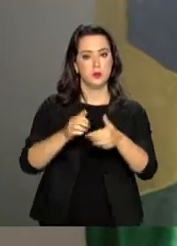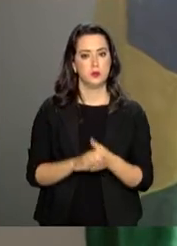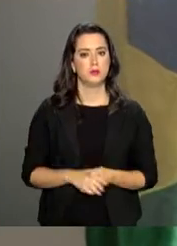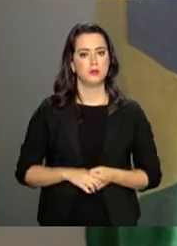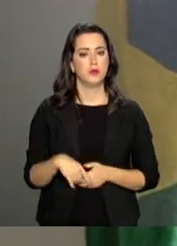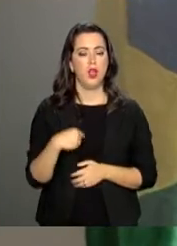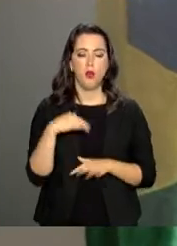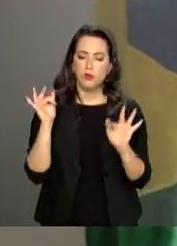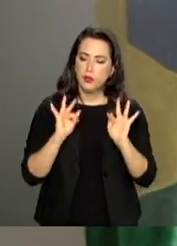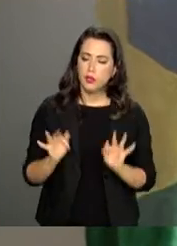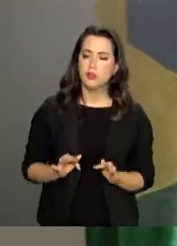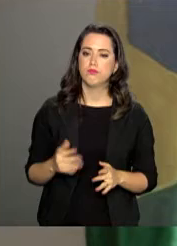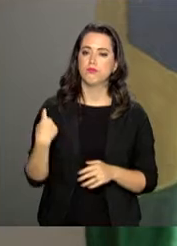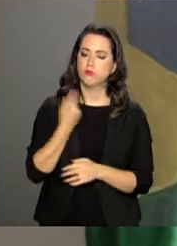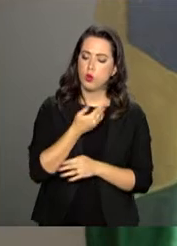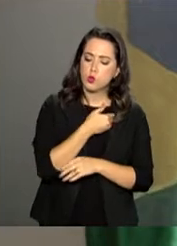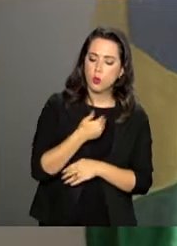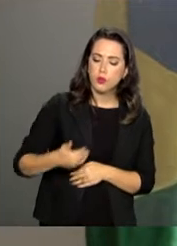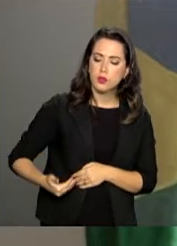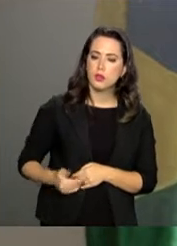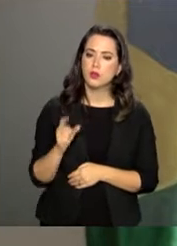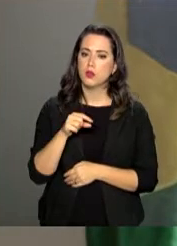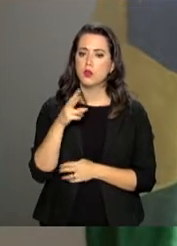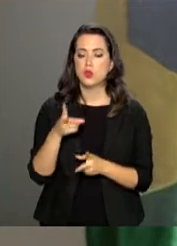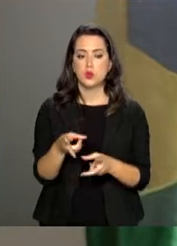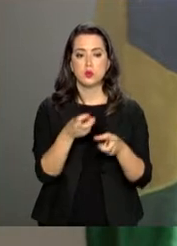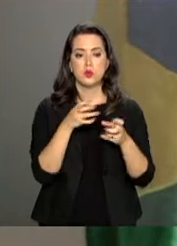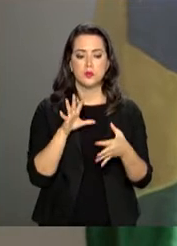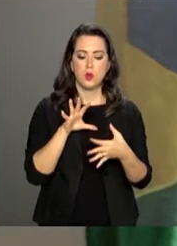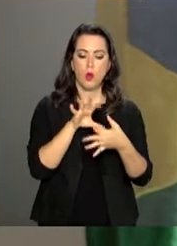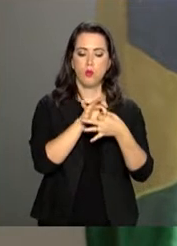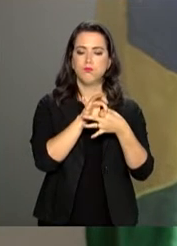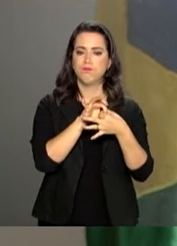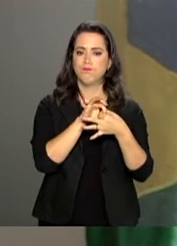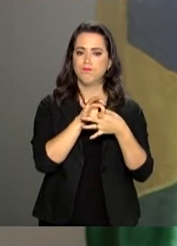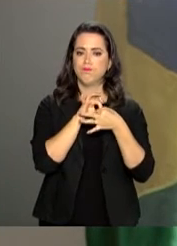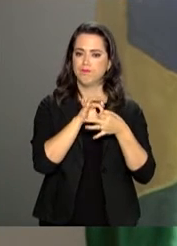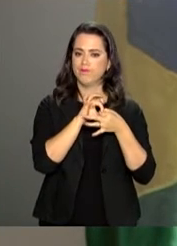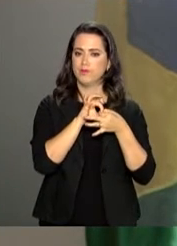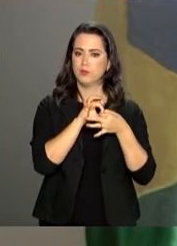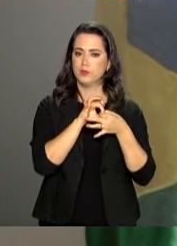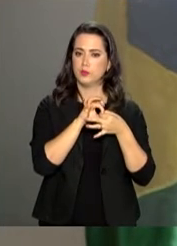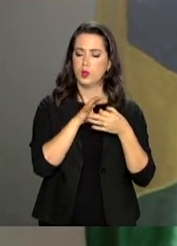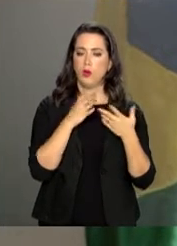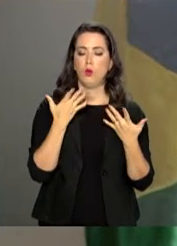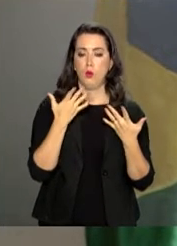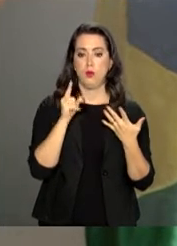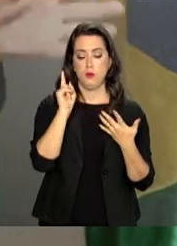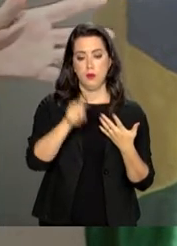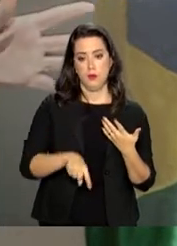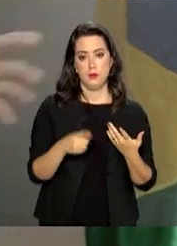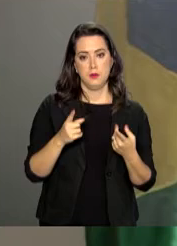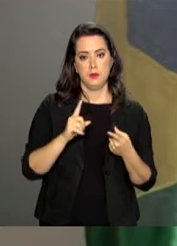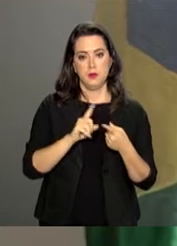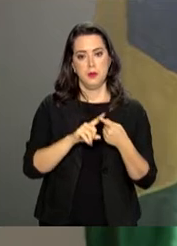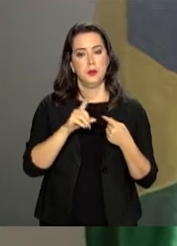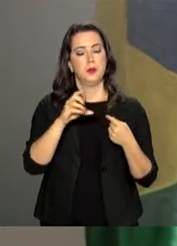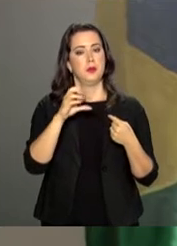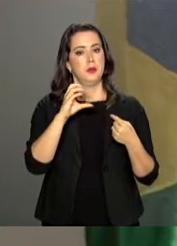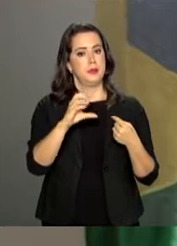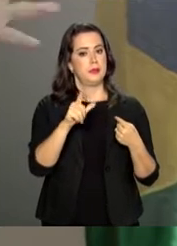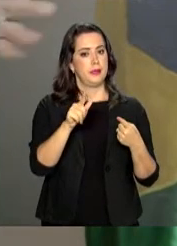satisfação durante o nosso governo de verificar uma integração absoluta entre a seja o